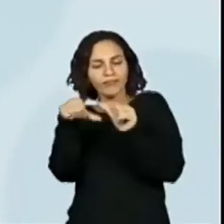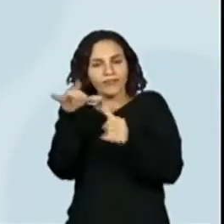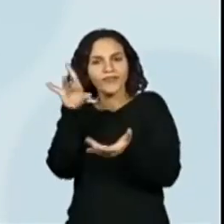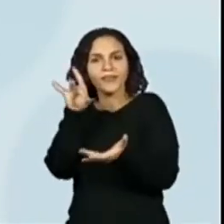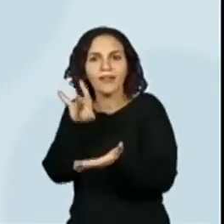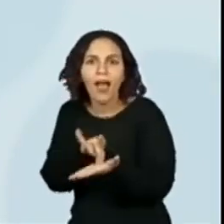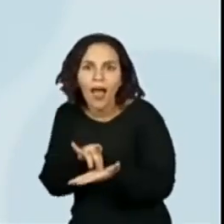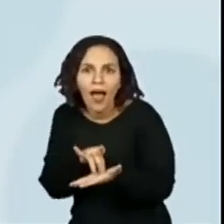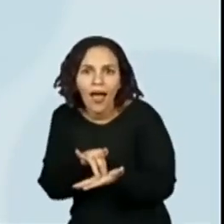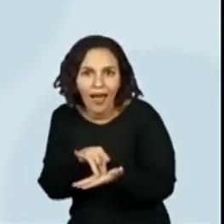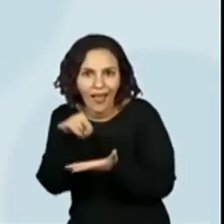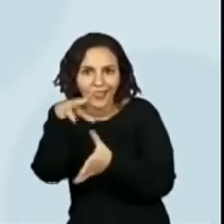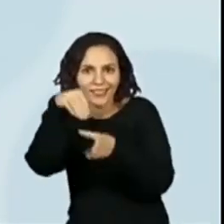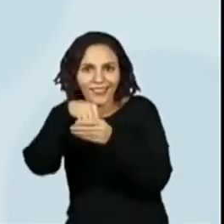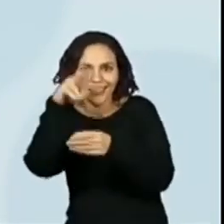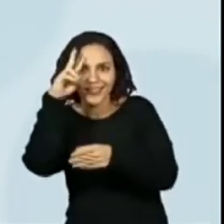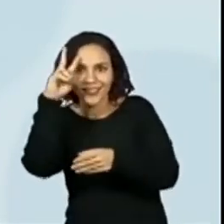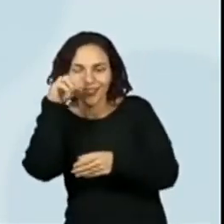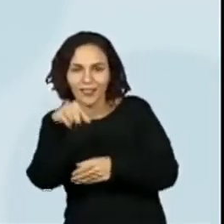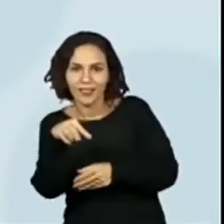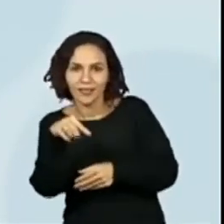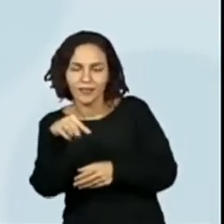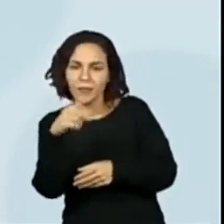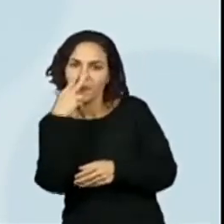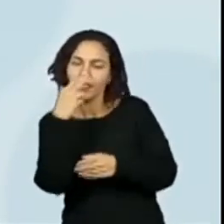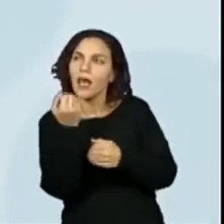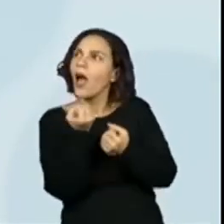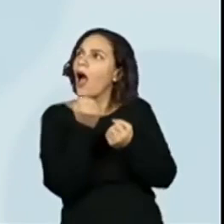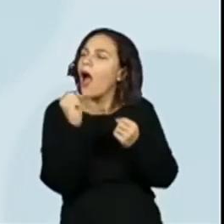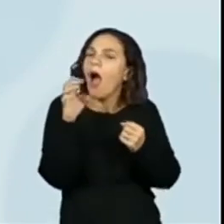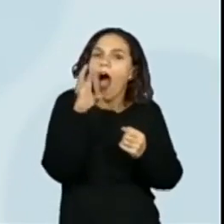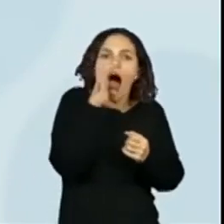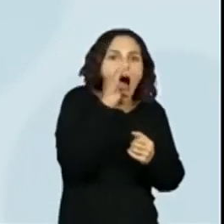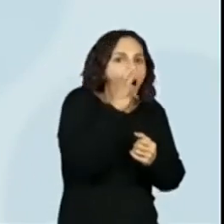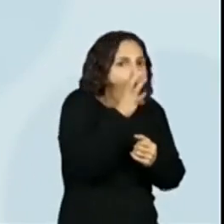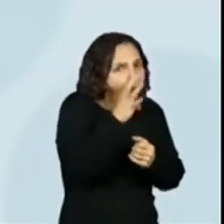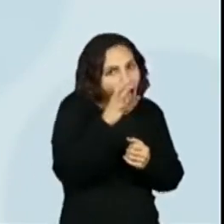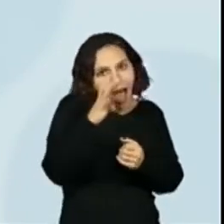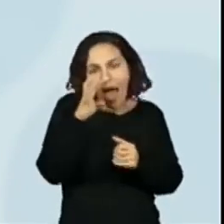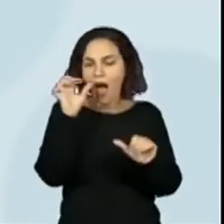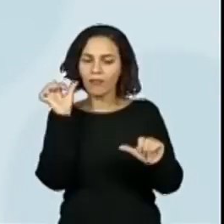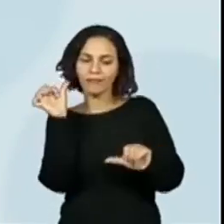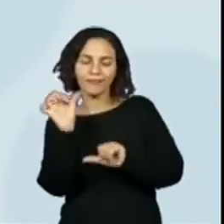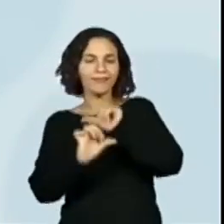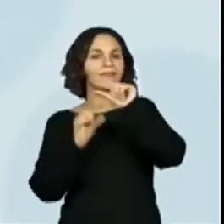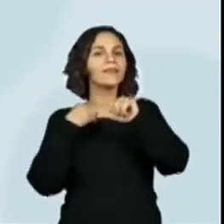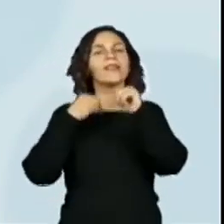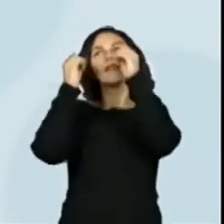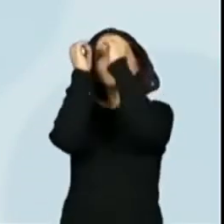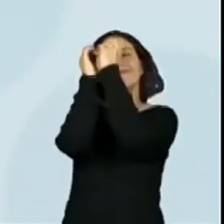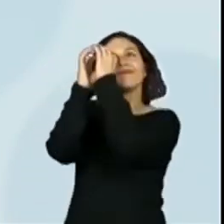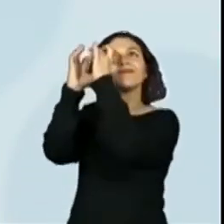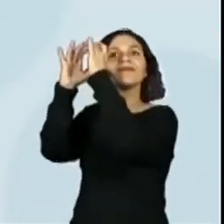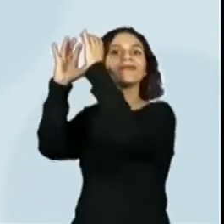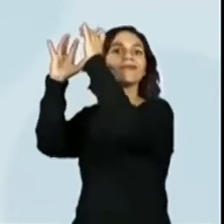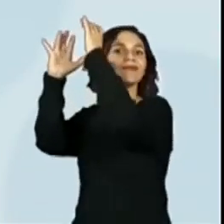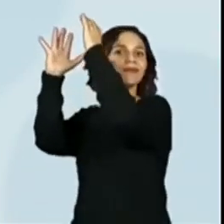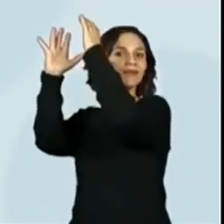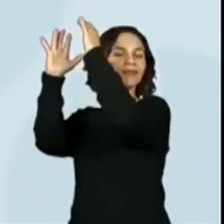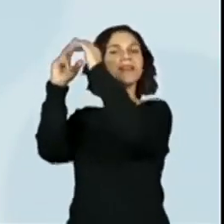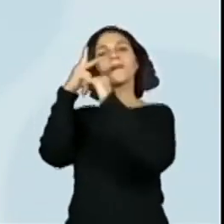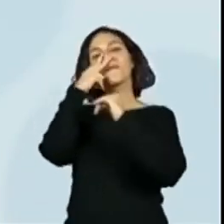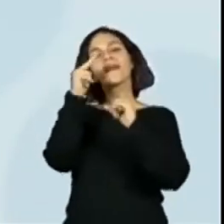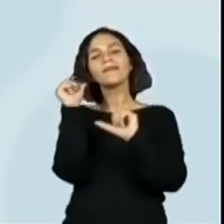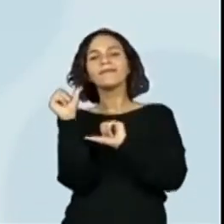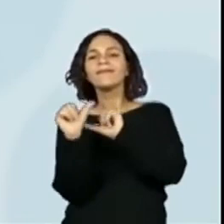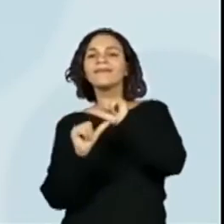verídico, é fato, verdadeiro e grandioso. Se transforma sob a imaginação popular de forma